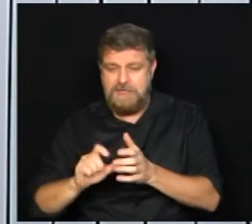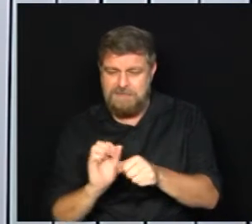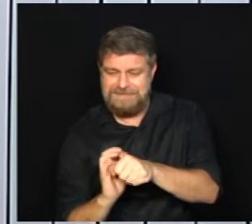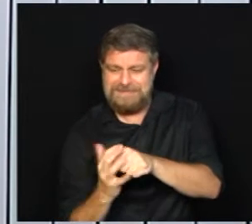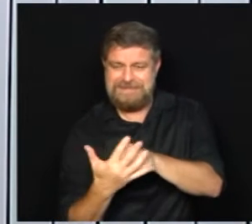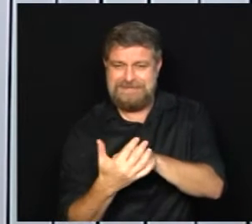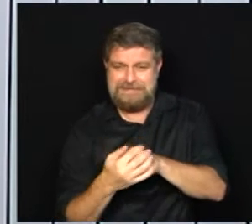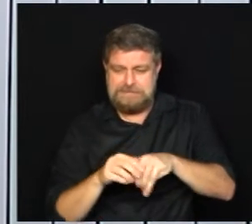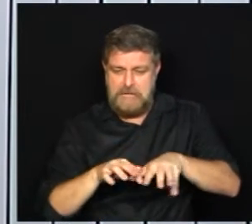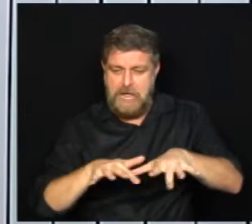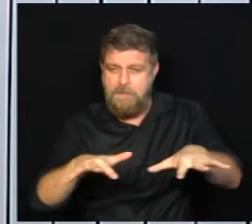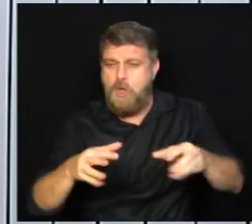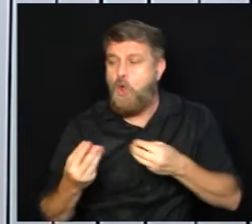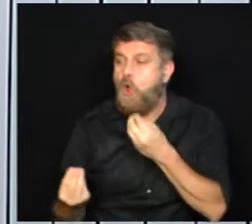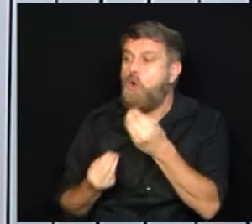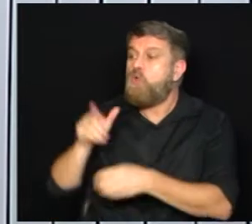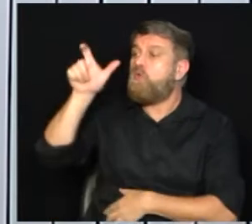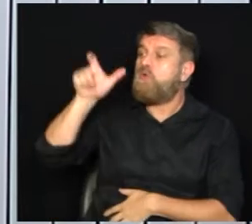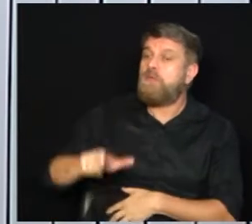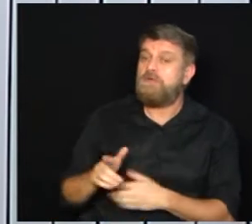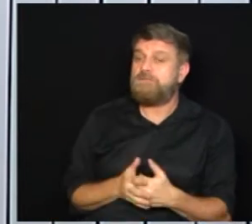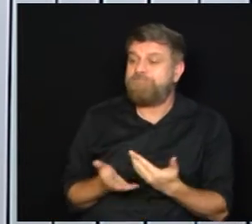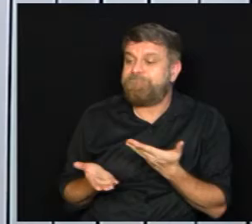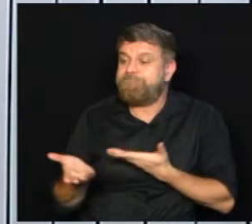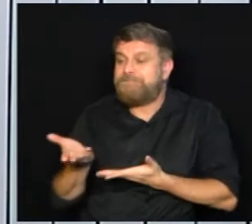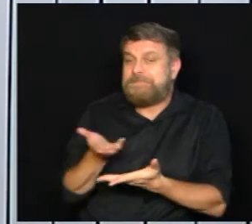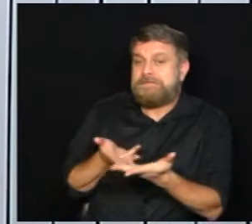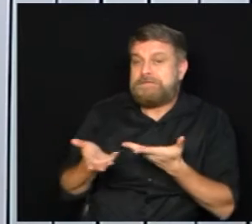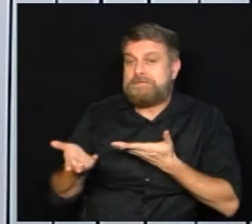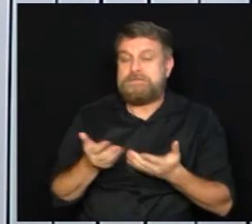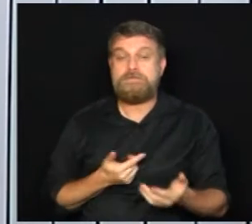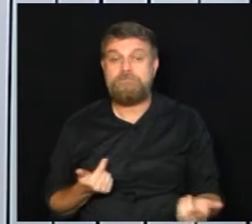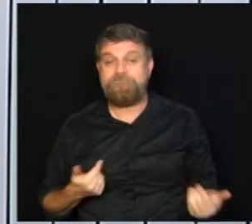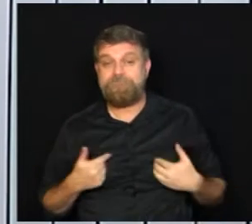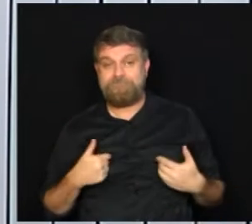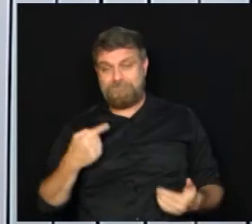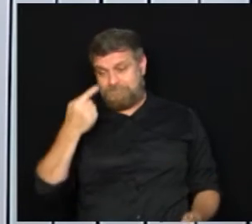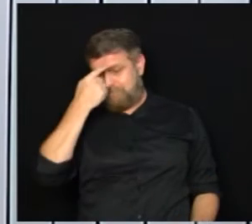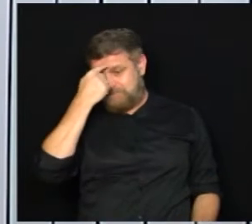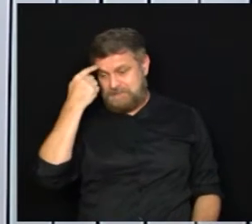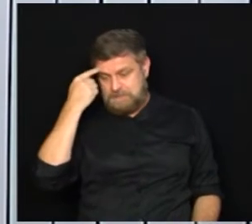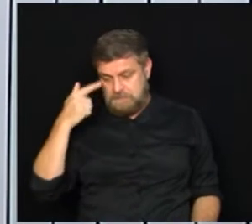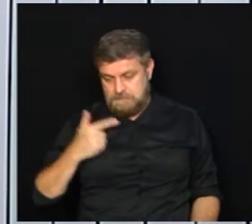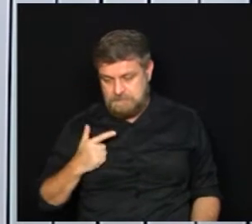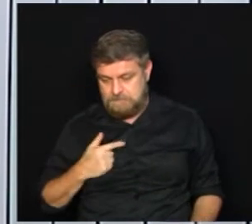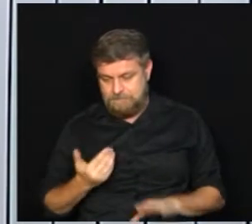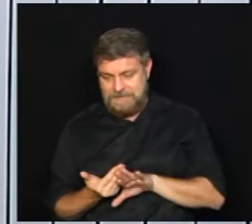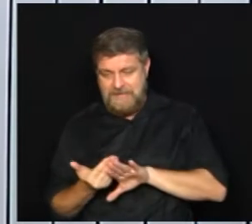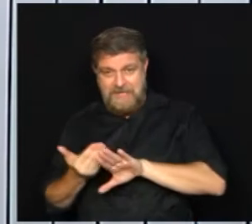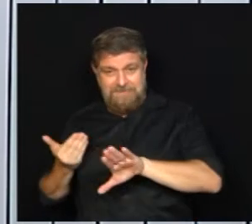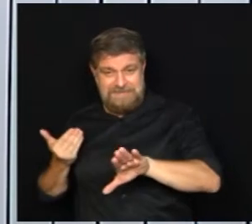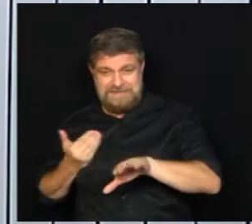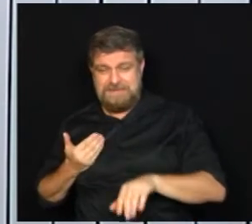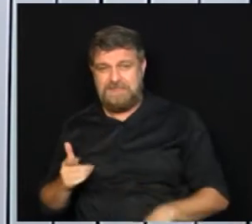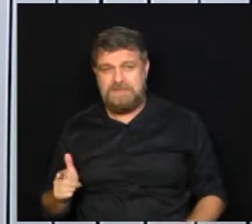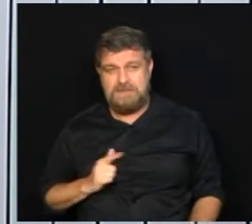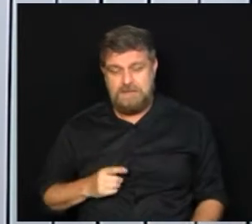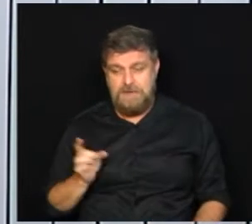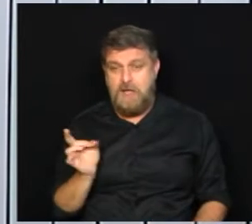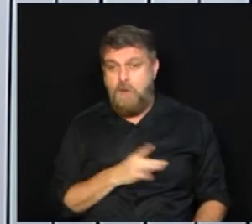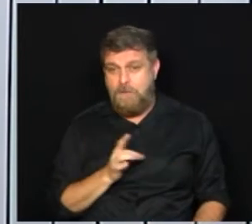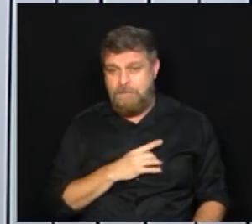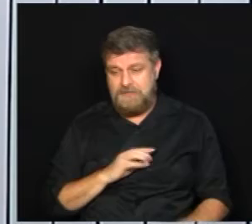pandemia. Primeiro, como é que você lidou mentalmente de ter que ficar afastado e o próprio medo de